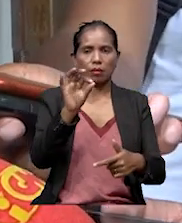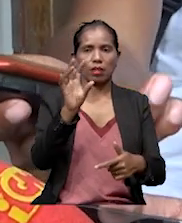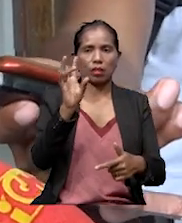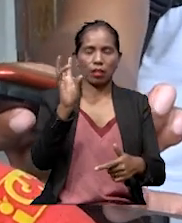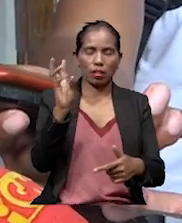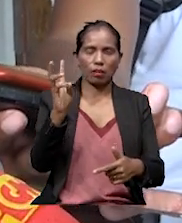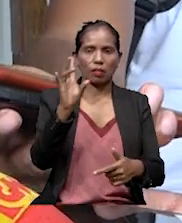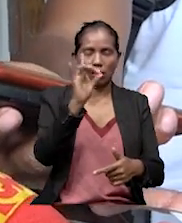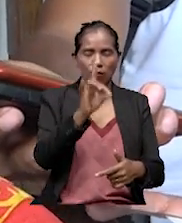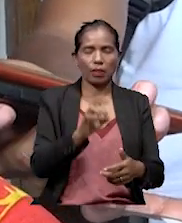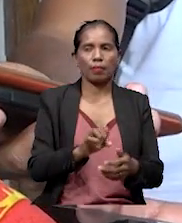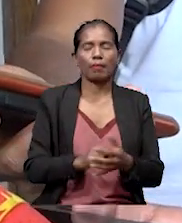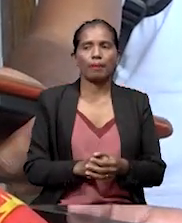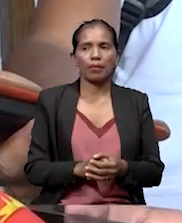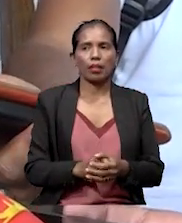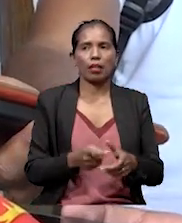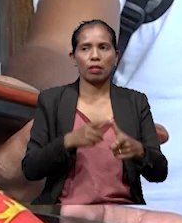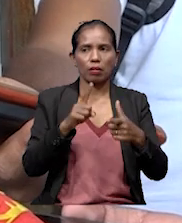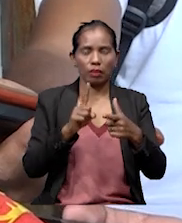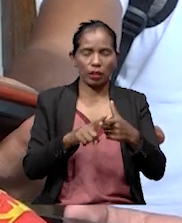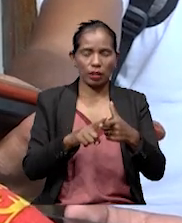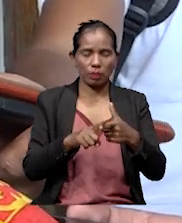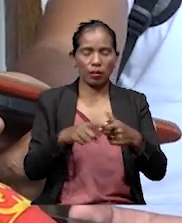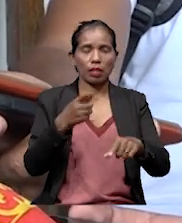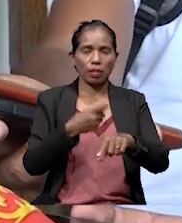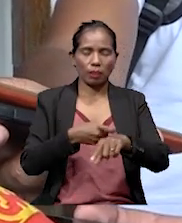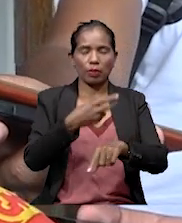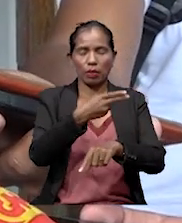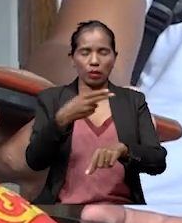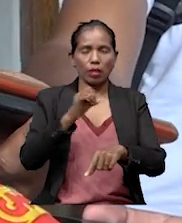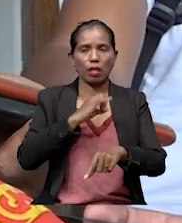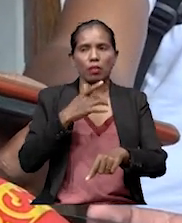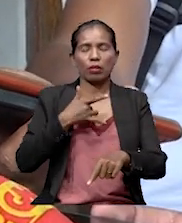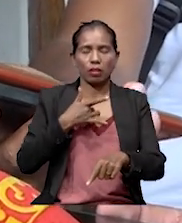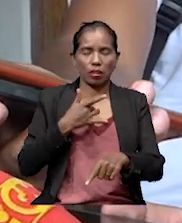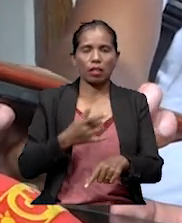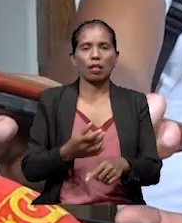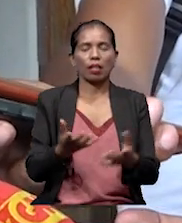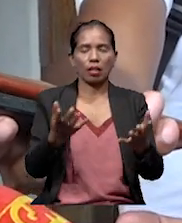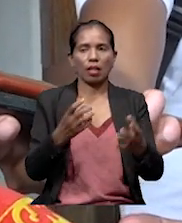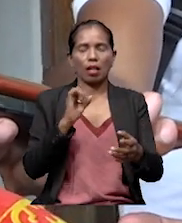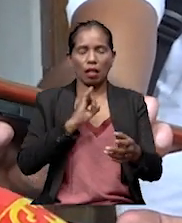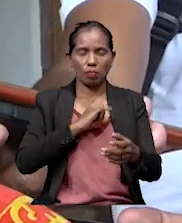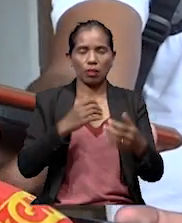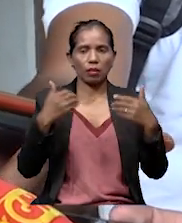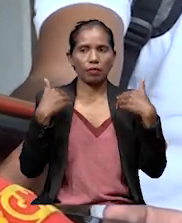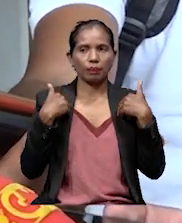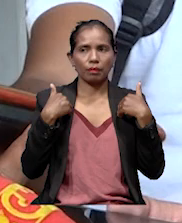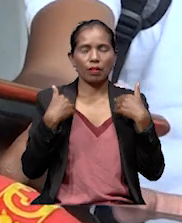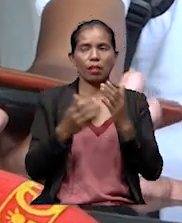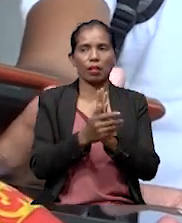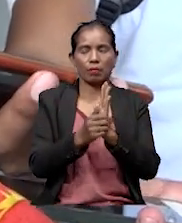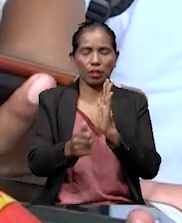1978 nebe depois da invasão Indonésia ao sente kata haumos iha